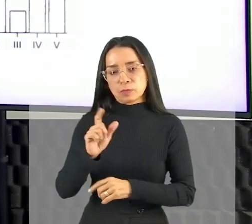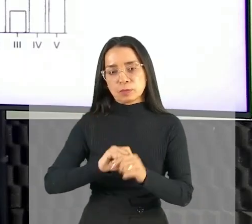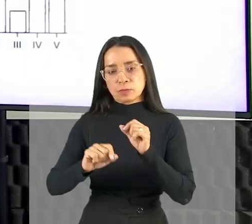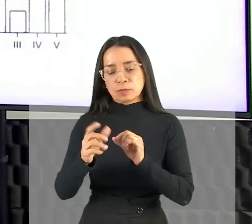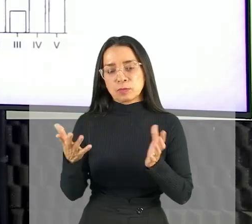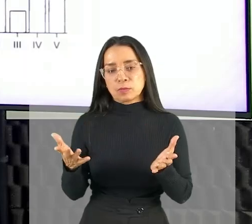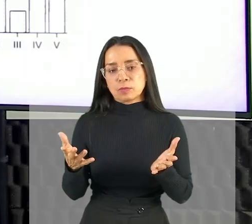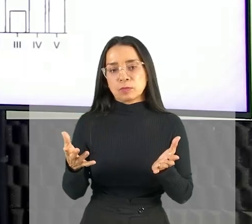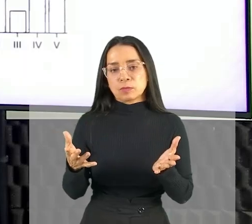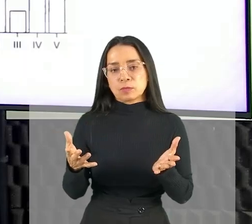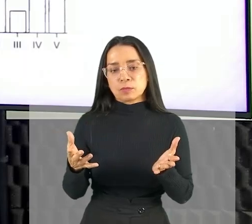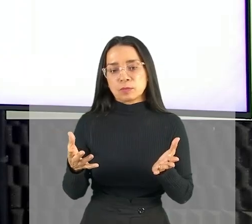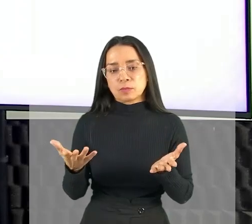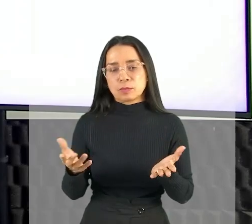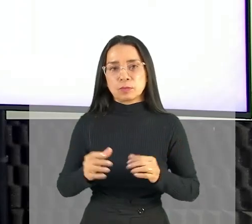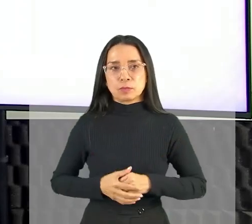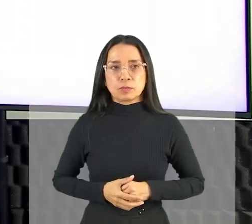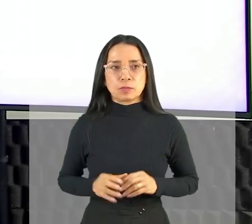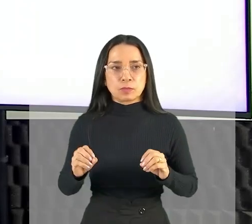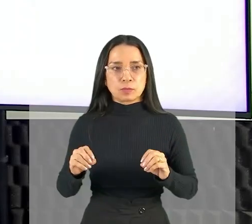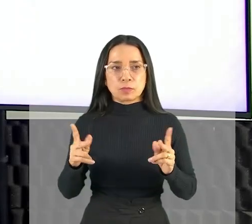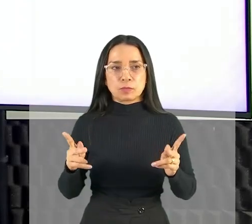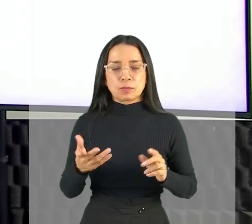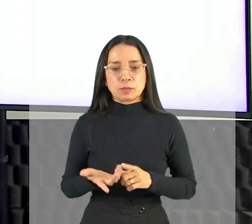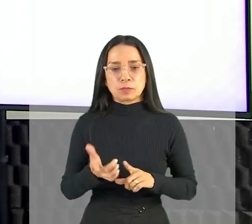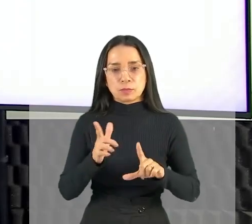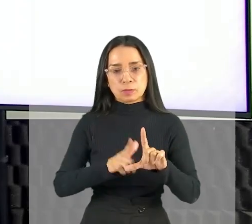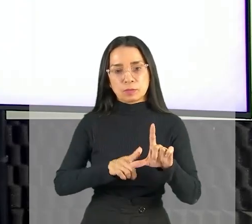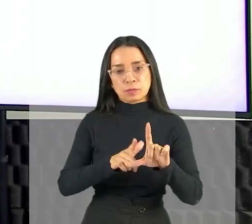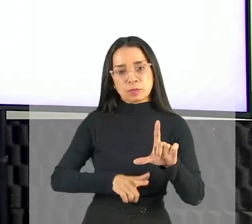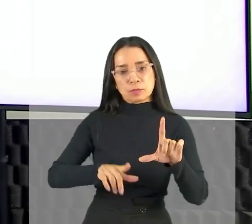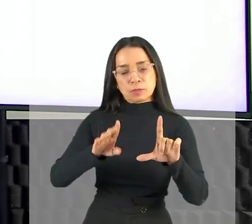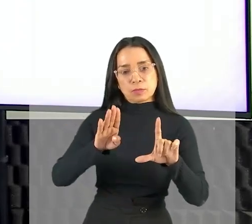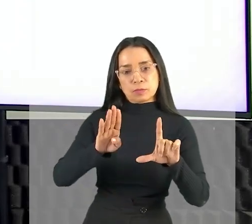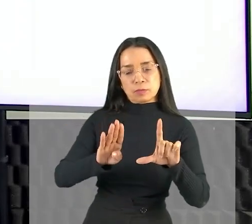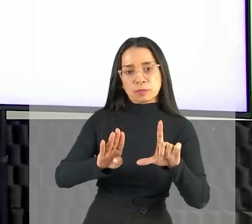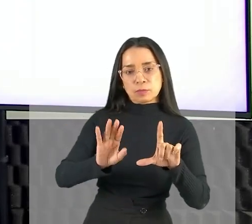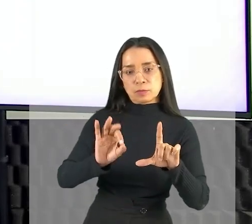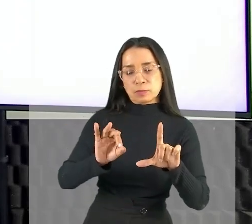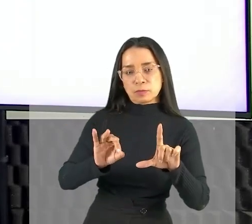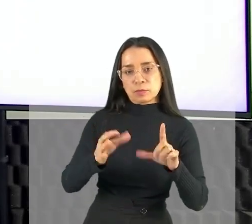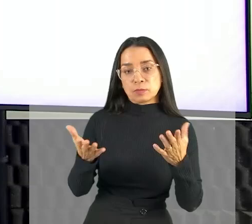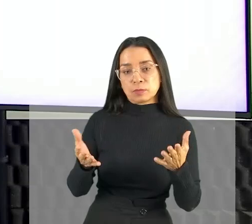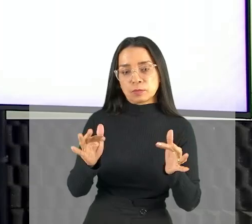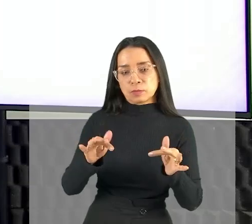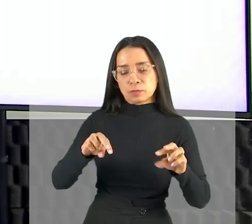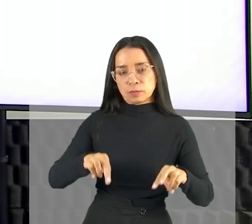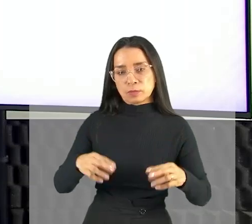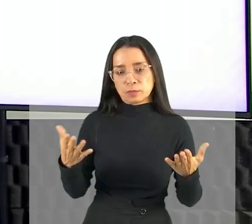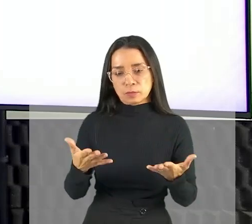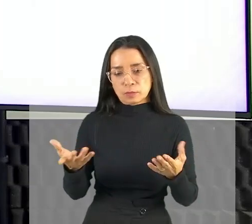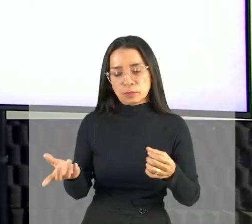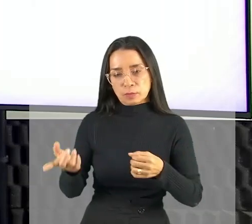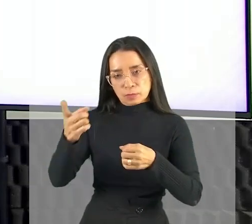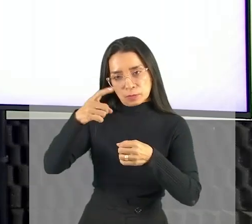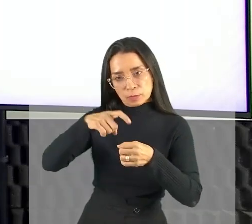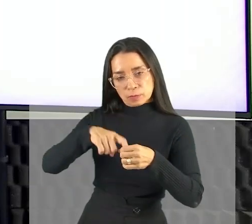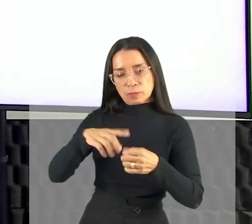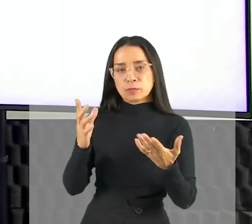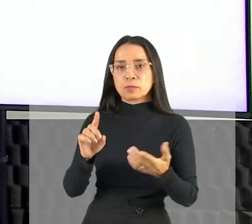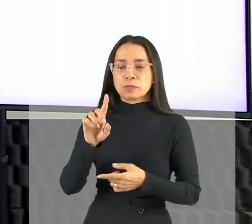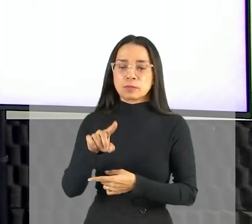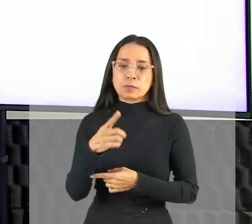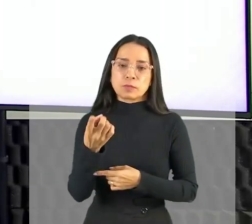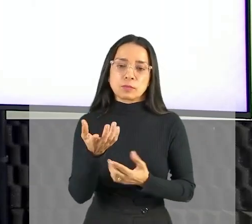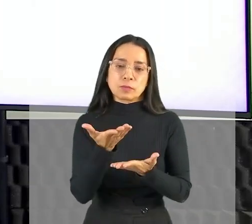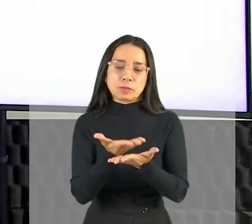outros compostos aí Tá bom então a gente para por aqui tá vai voltar a gente vai voltar